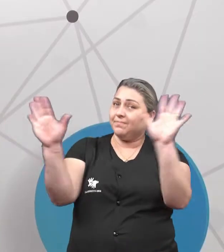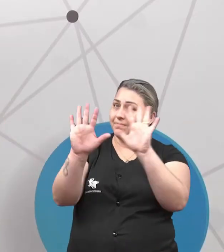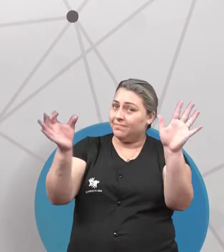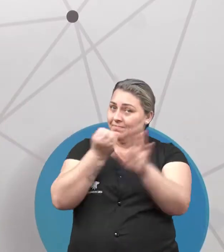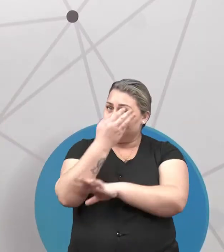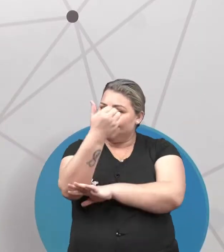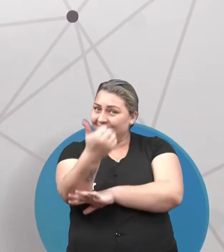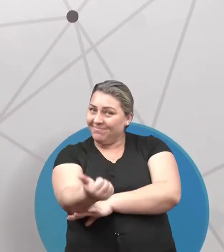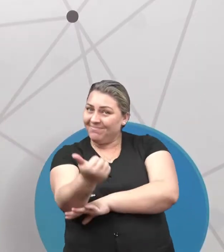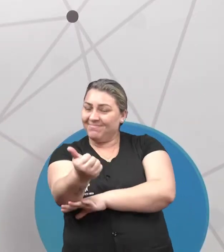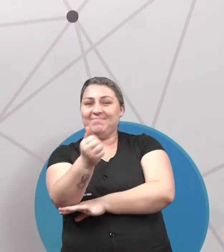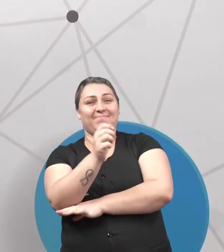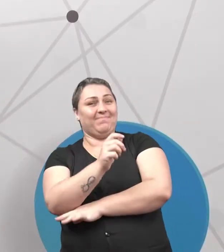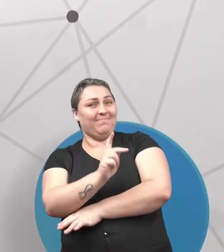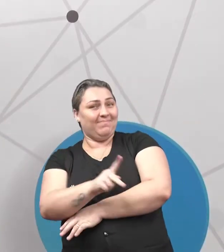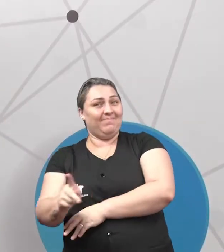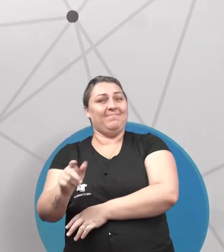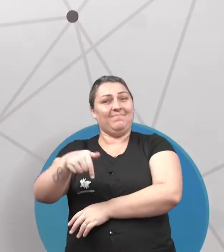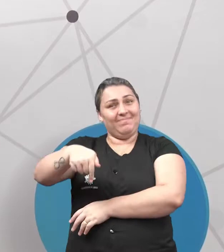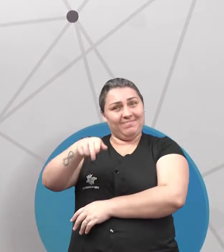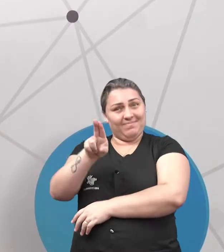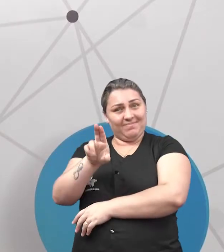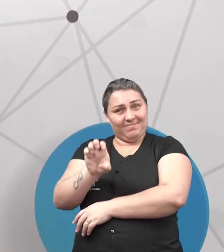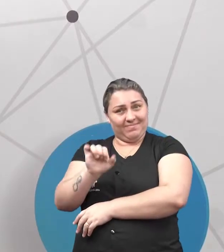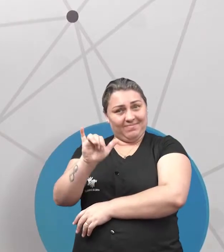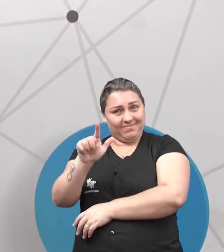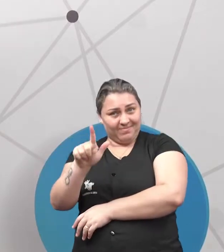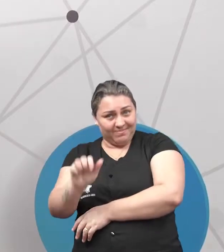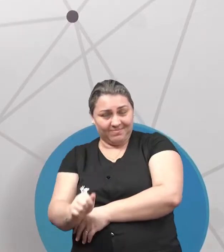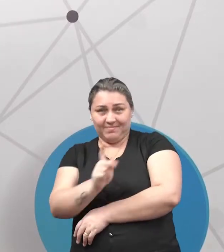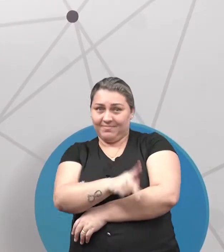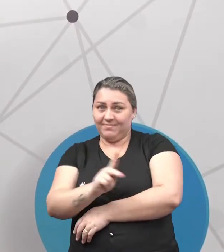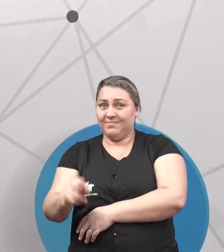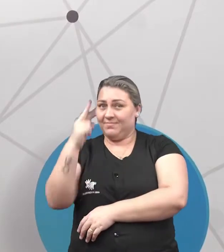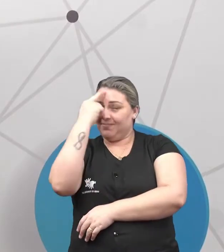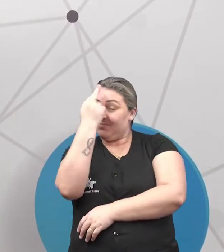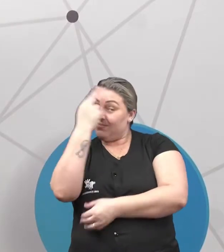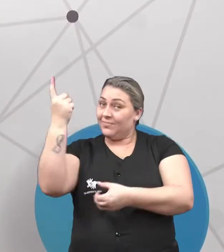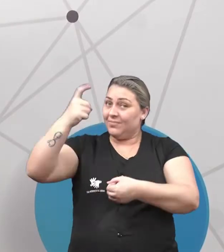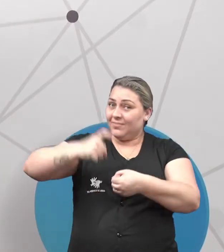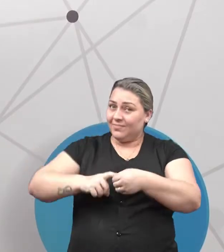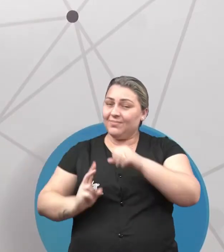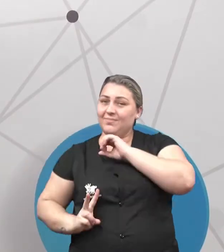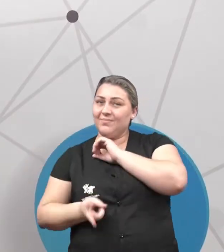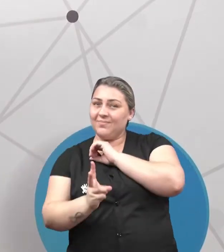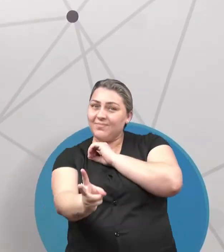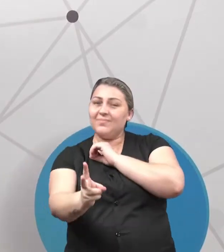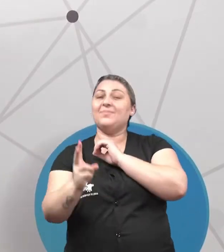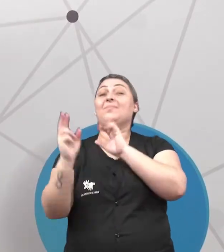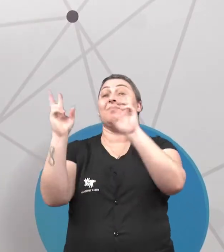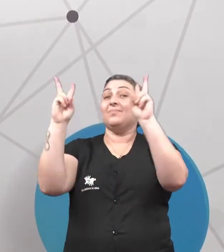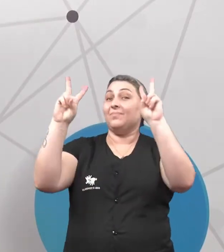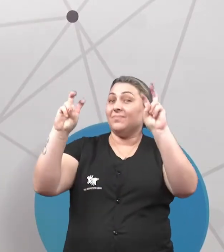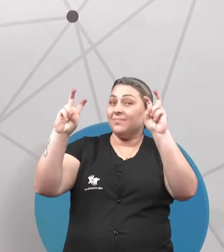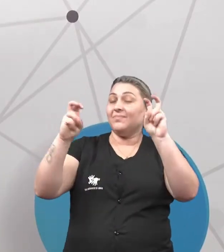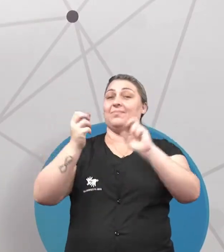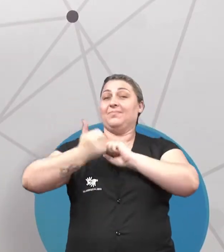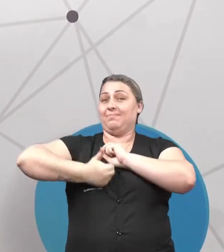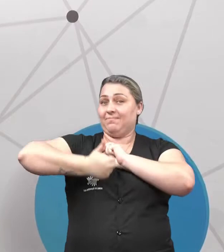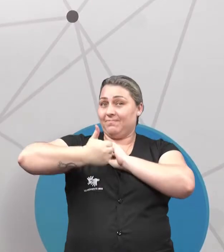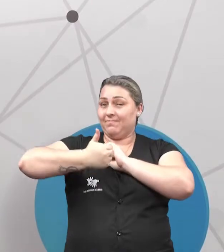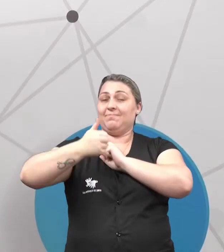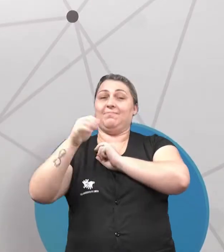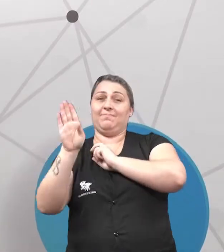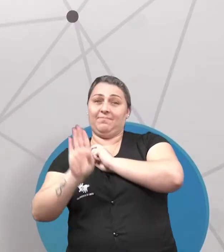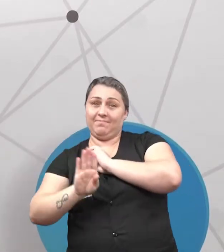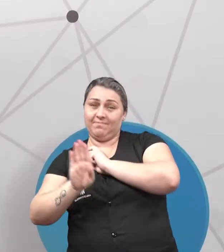Olá, tudo bem? Eu sou Keila Batista, professora de História, e eu voltei para a gente dar continuidade aos assuntos do primeiro bimestre, os assuntos